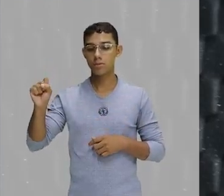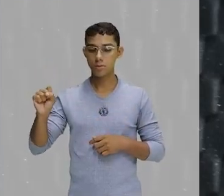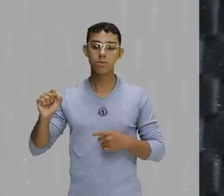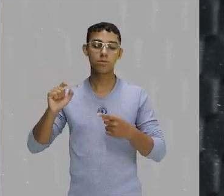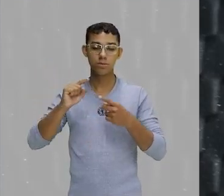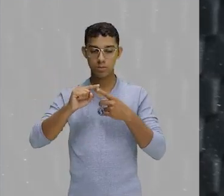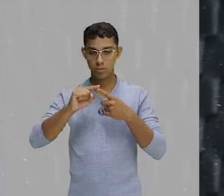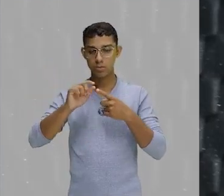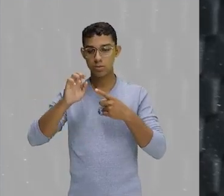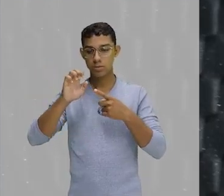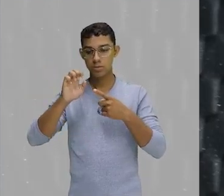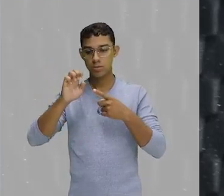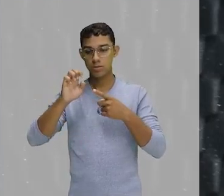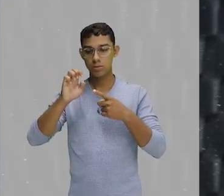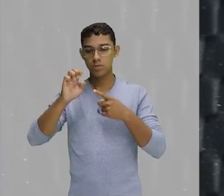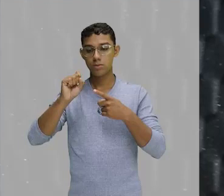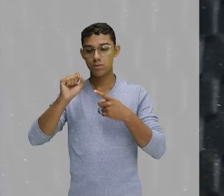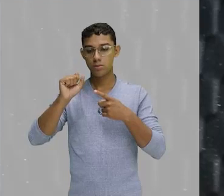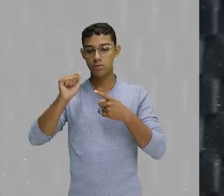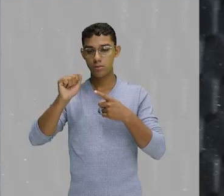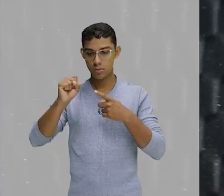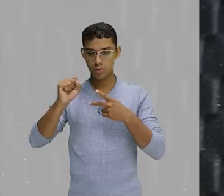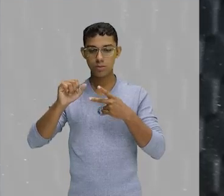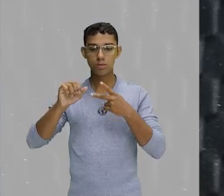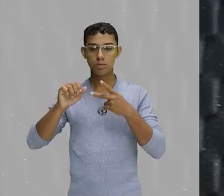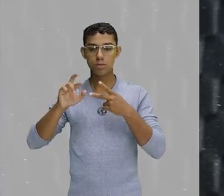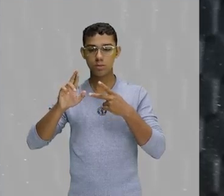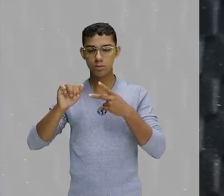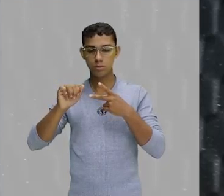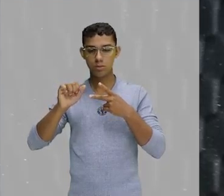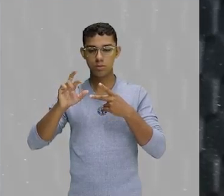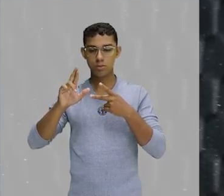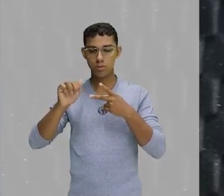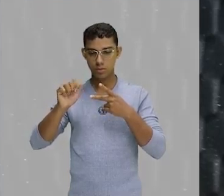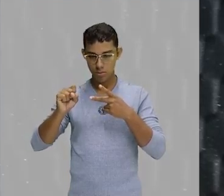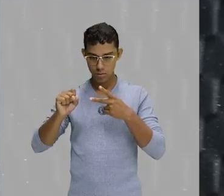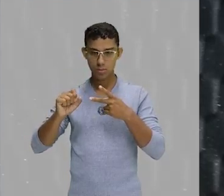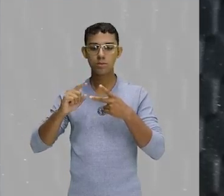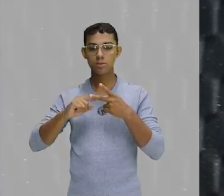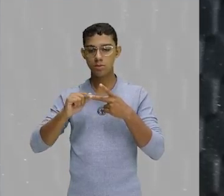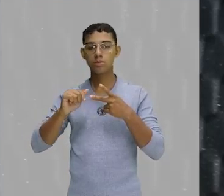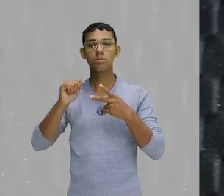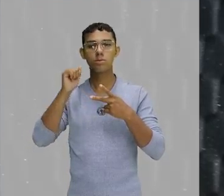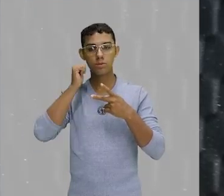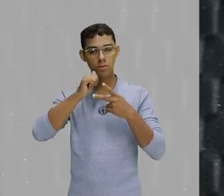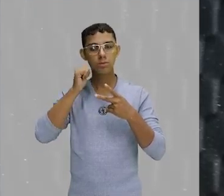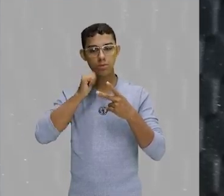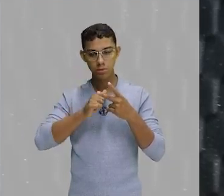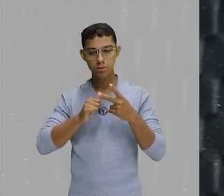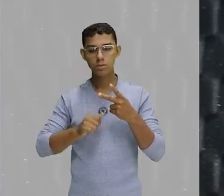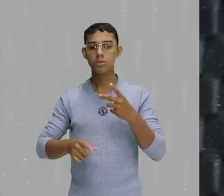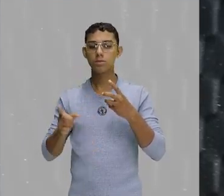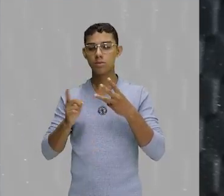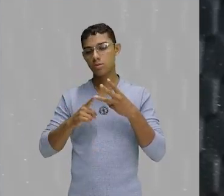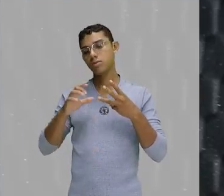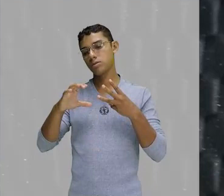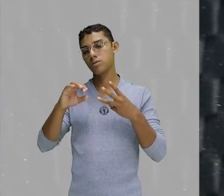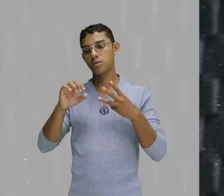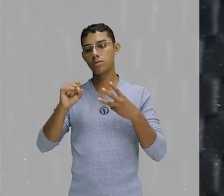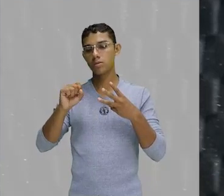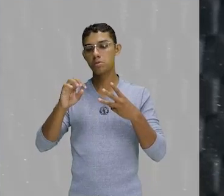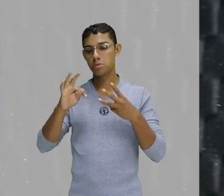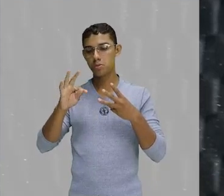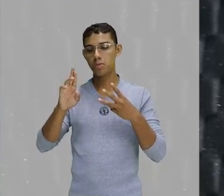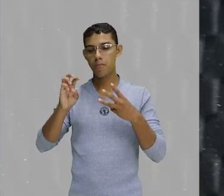feminina, raras, palavra feminina, costumbres. Então, eu não tenho dúvidas de que costumbre é um